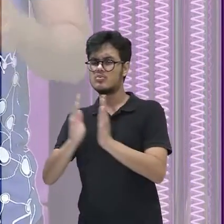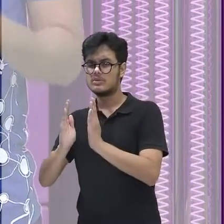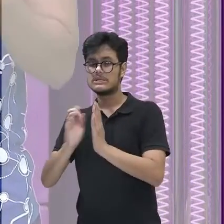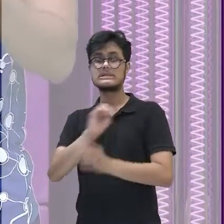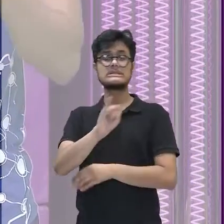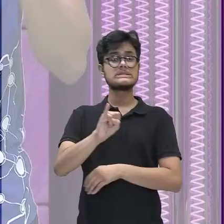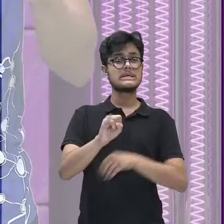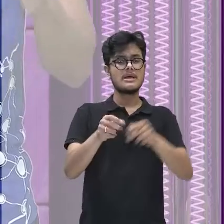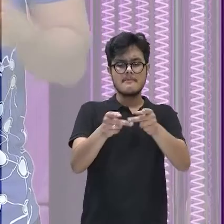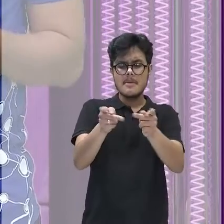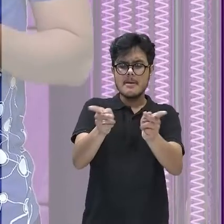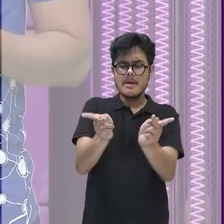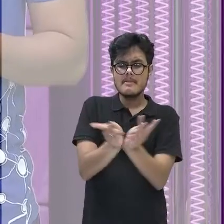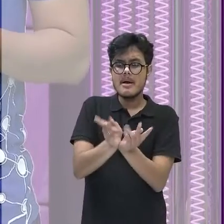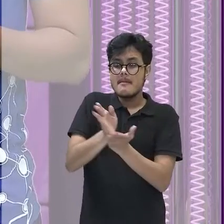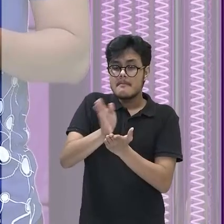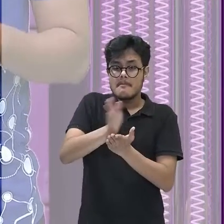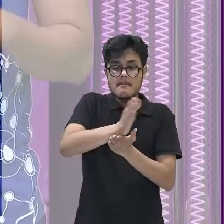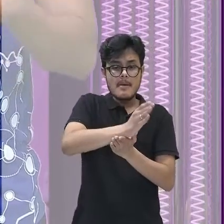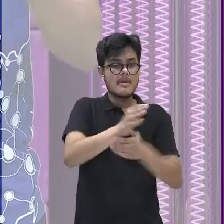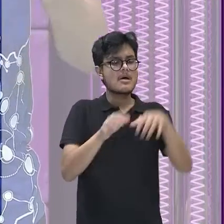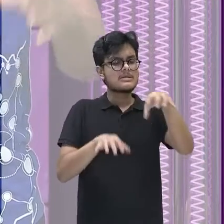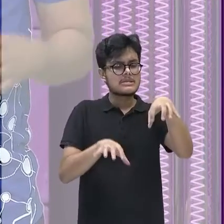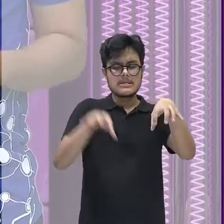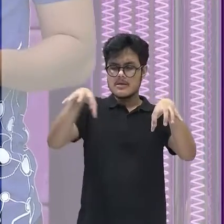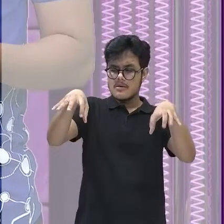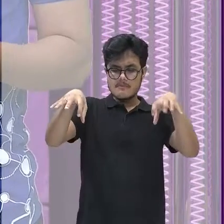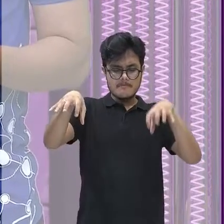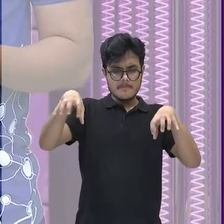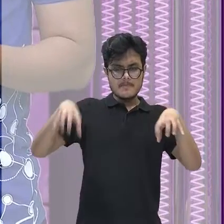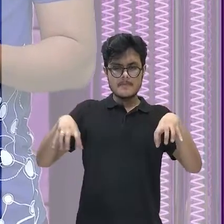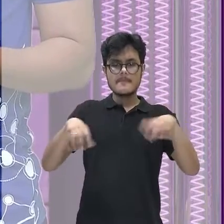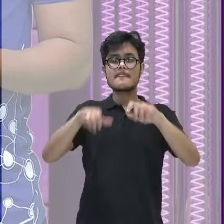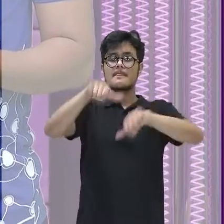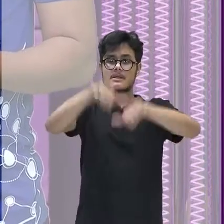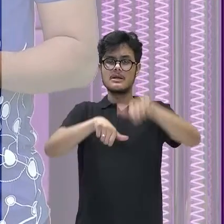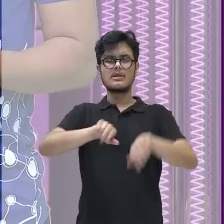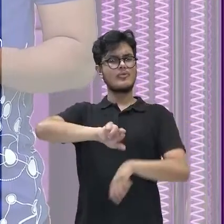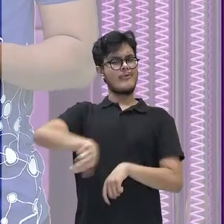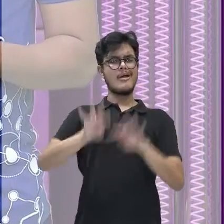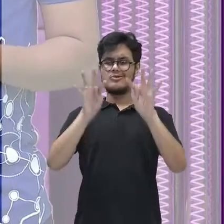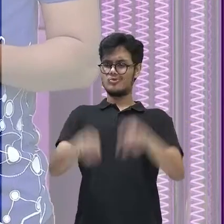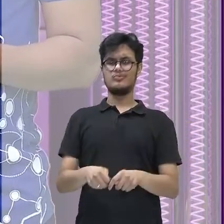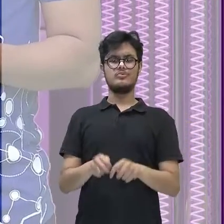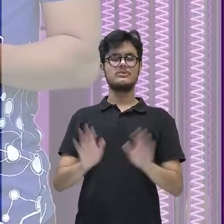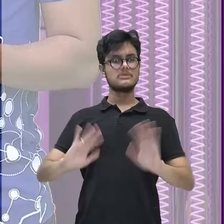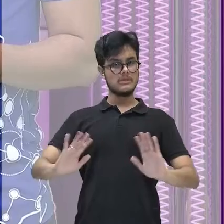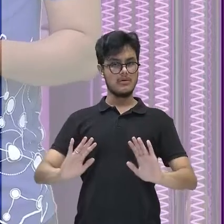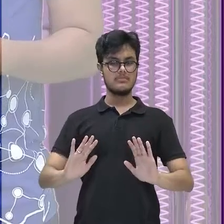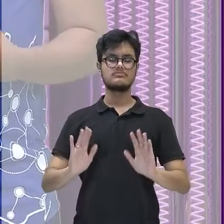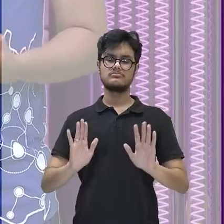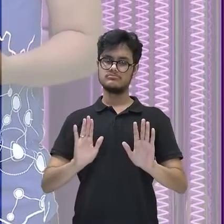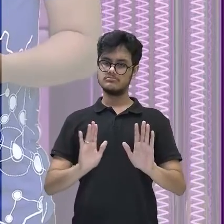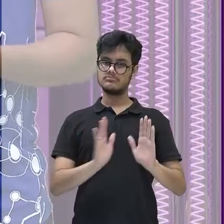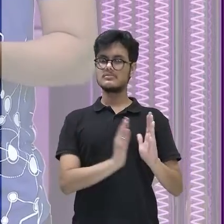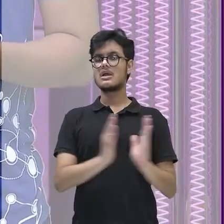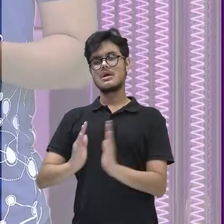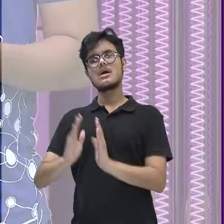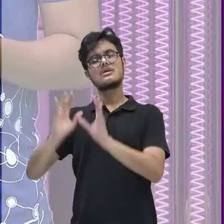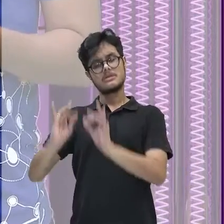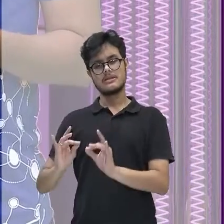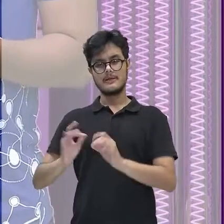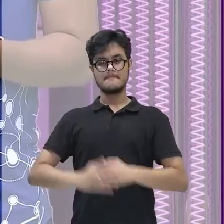for de setores, setor por setor, ao invés de fazer uma análise bem geral logo de cara. Tudo bem?